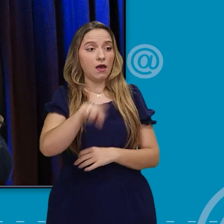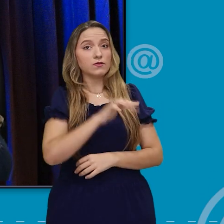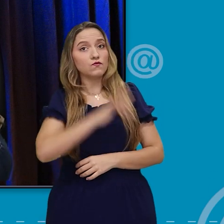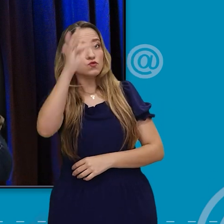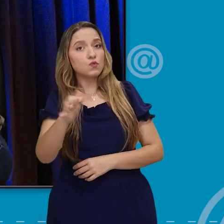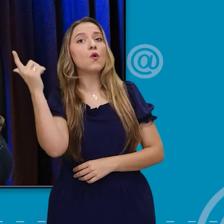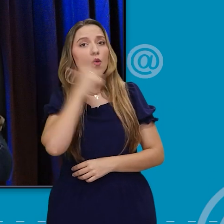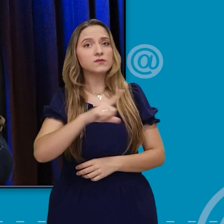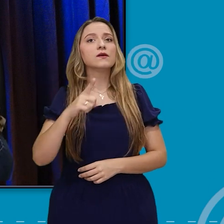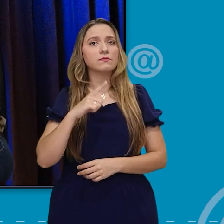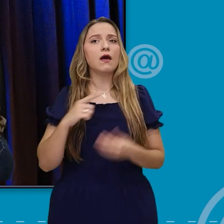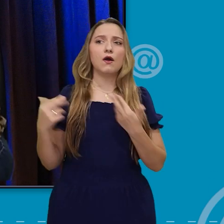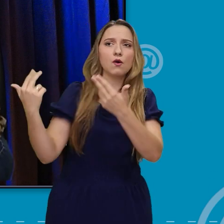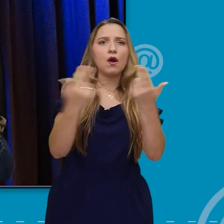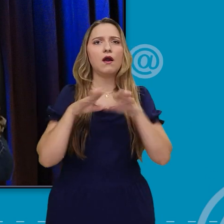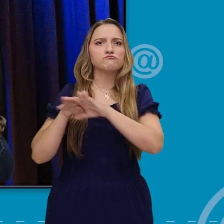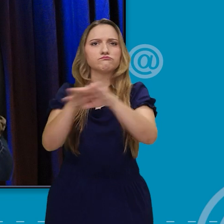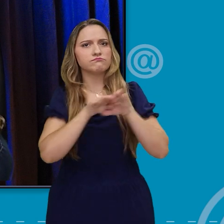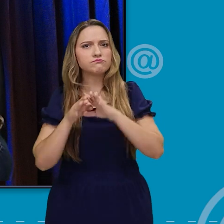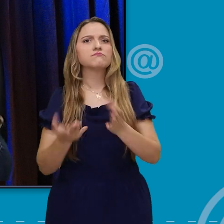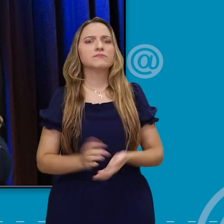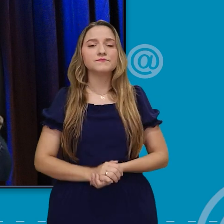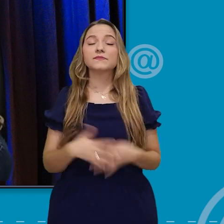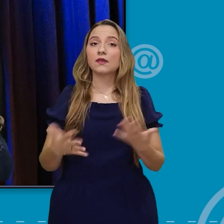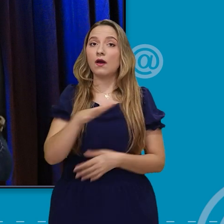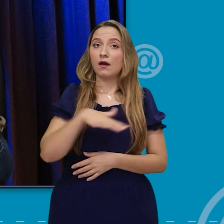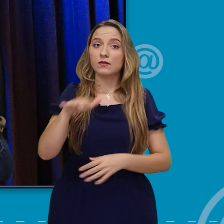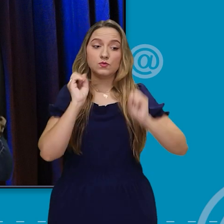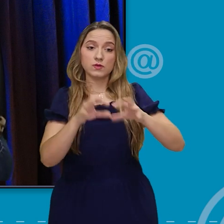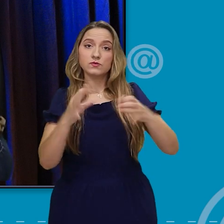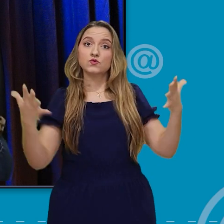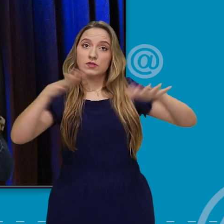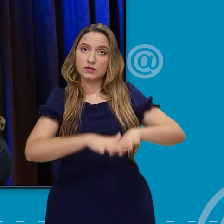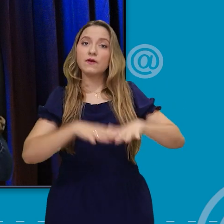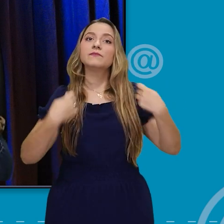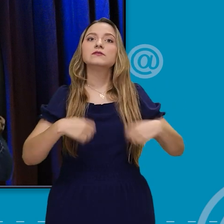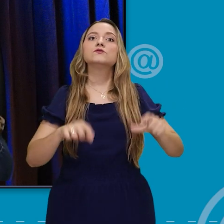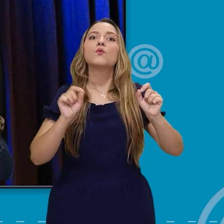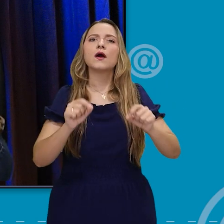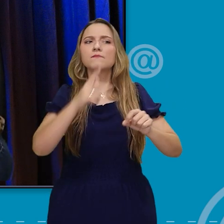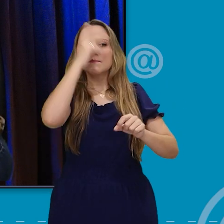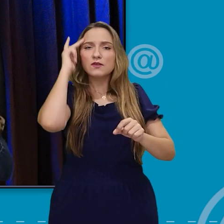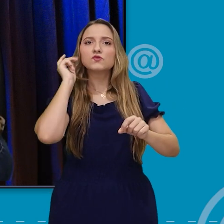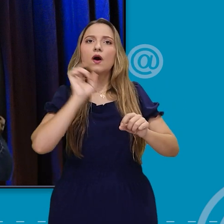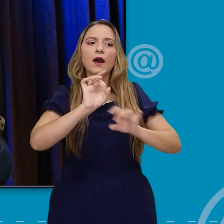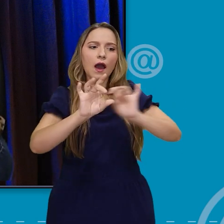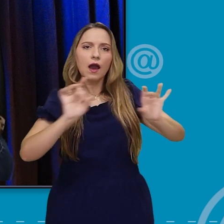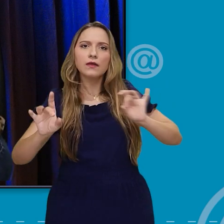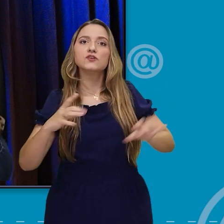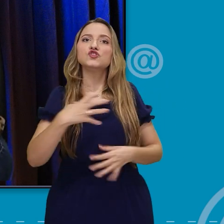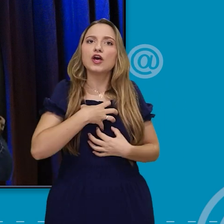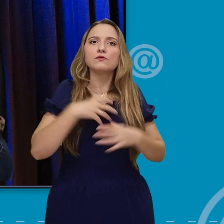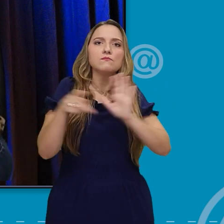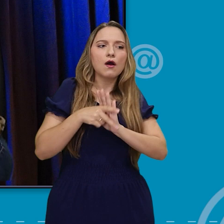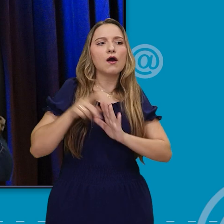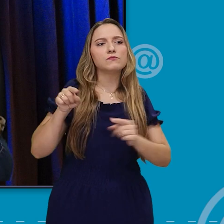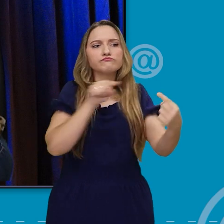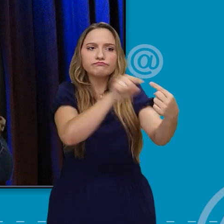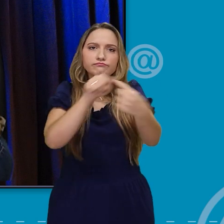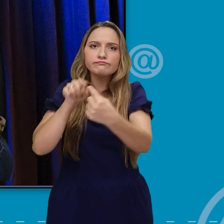eles conseguirem ter o mesmo nível de sucesso, mesma oportunidade de sucesso. Agora, a gente tem uma sociedade que pauta muito